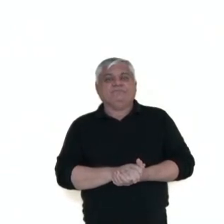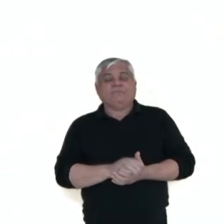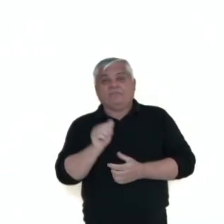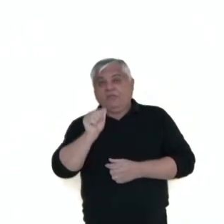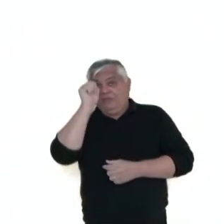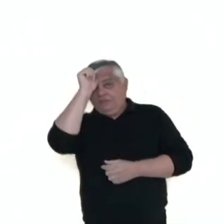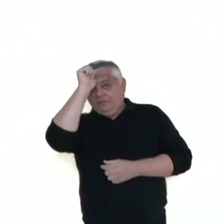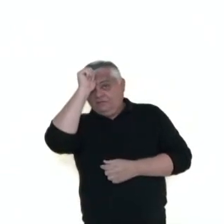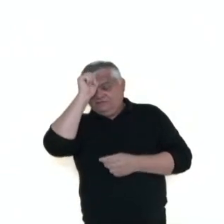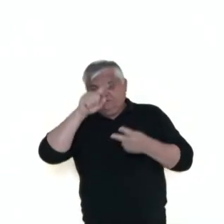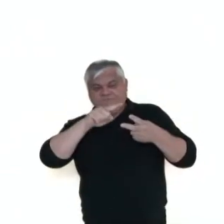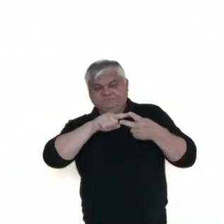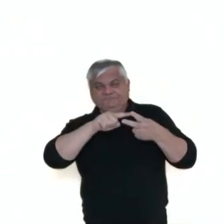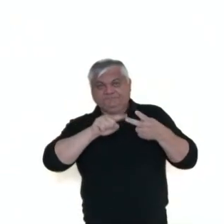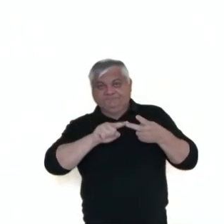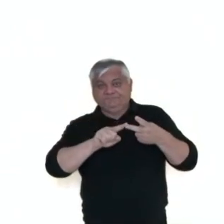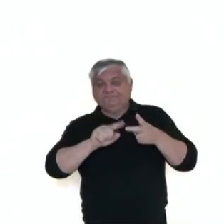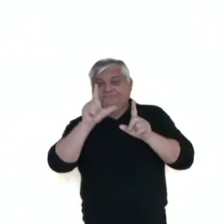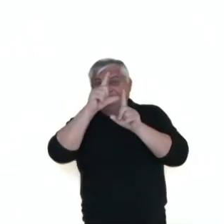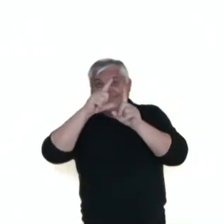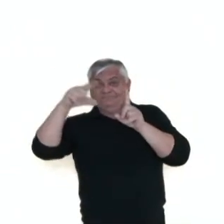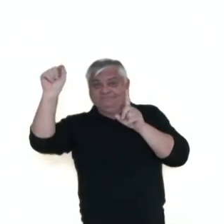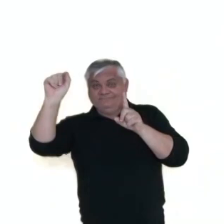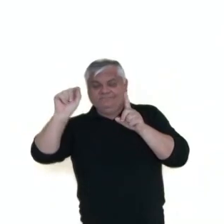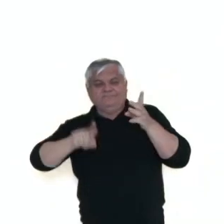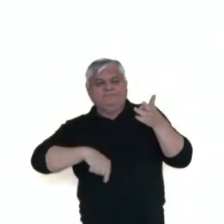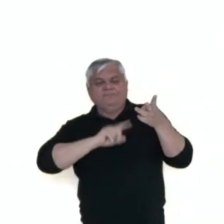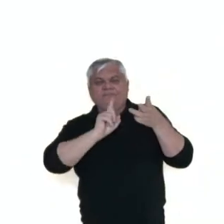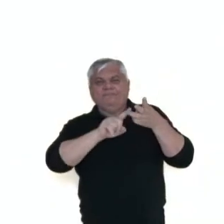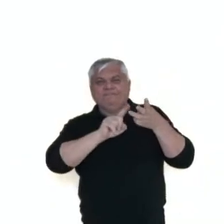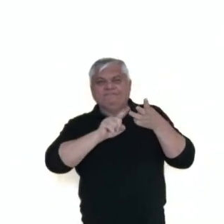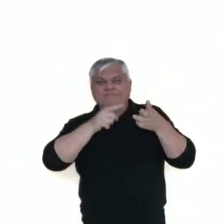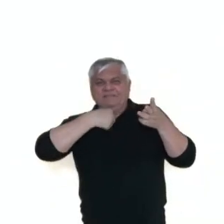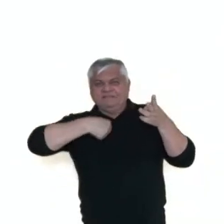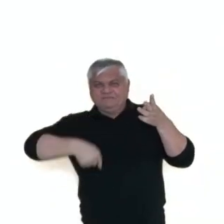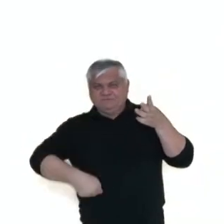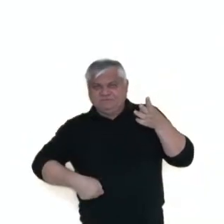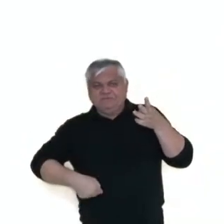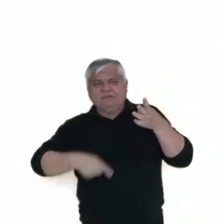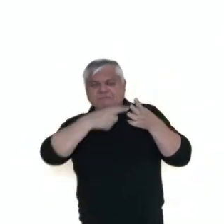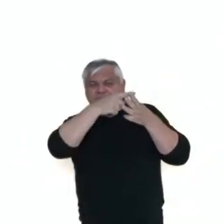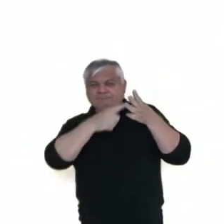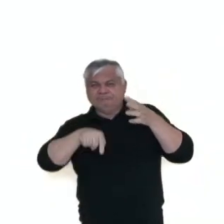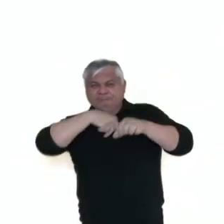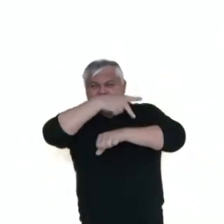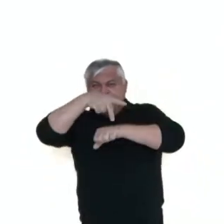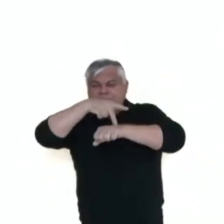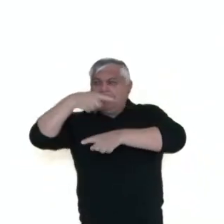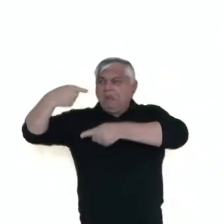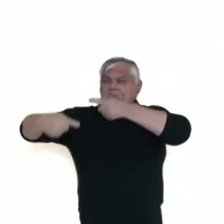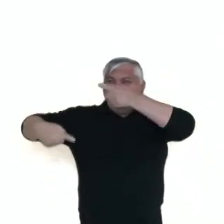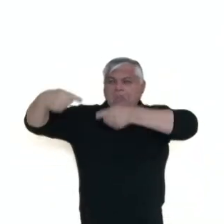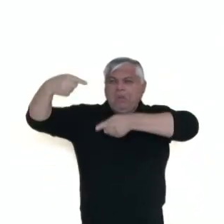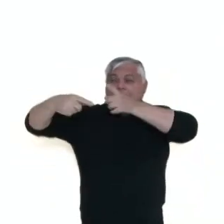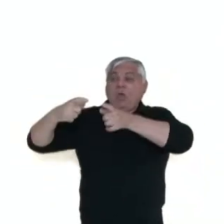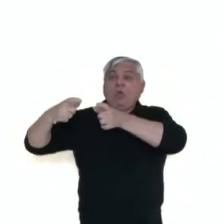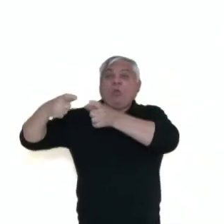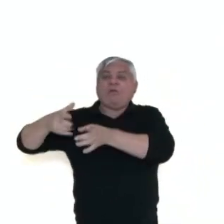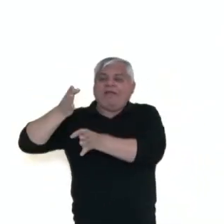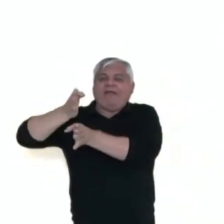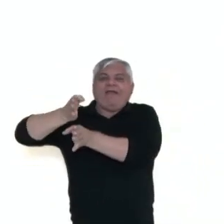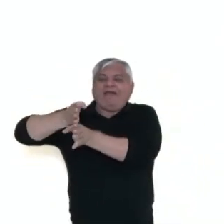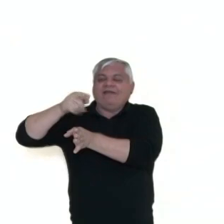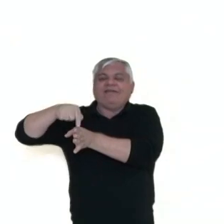Índia, Paquistão e China disputam a região da Caxemira, que além da questão religiosa,